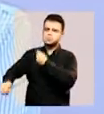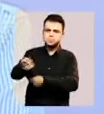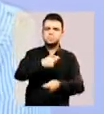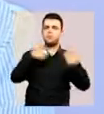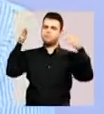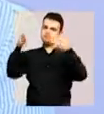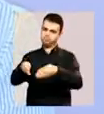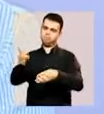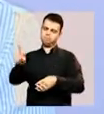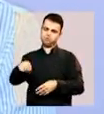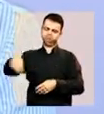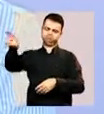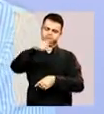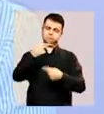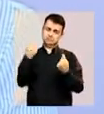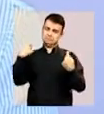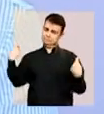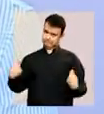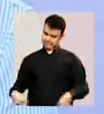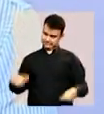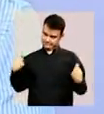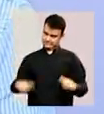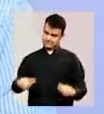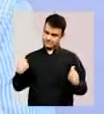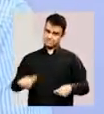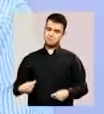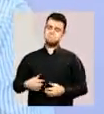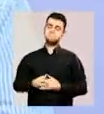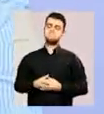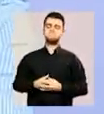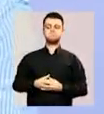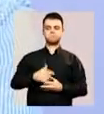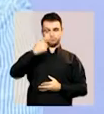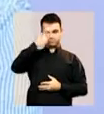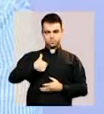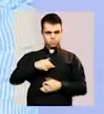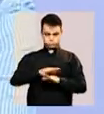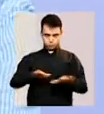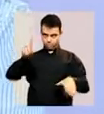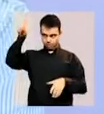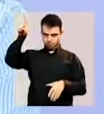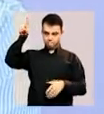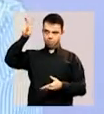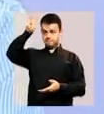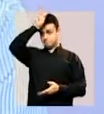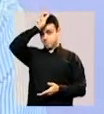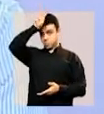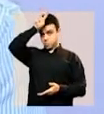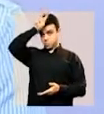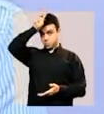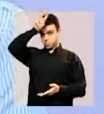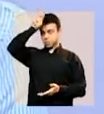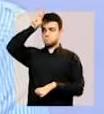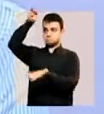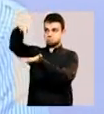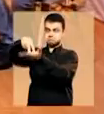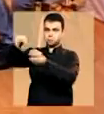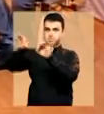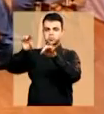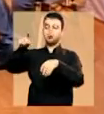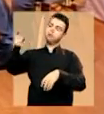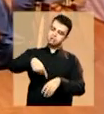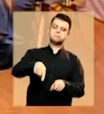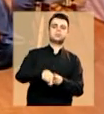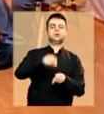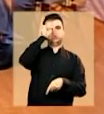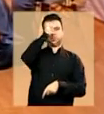necessidade. E, bom, assim como eu fiz um projeto lá, sempre tem um intercambista fazendo um projeto